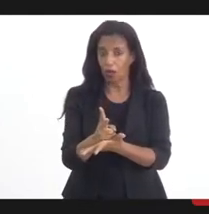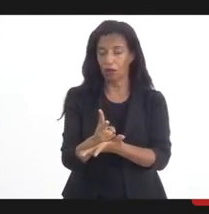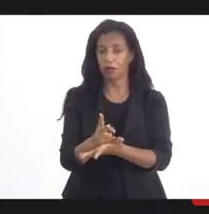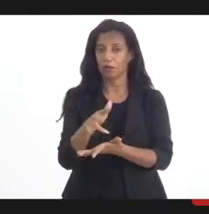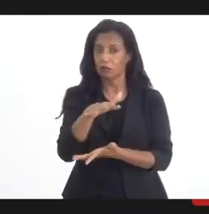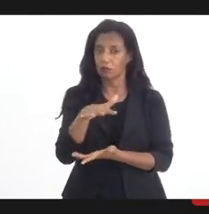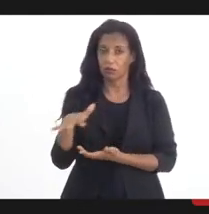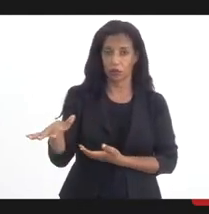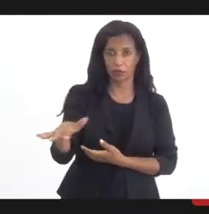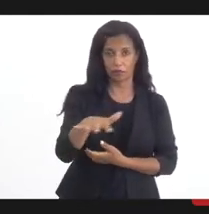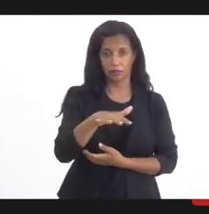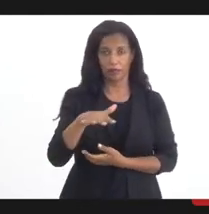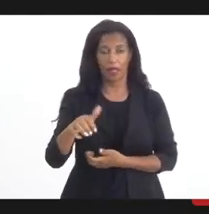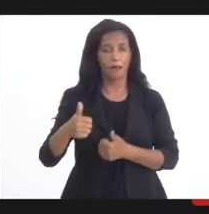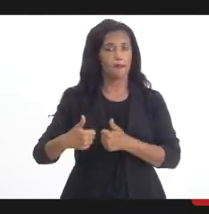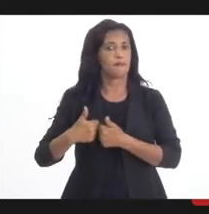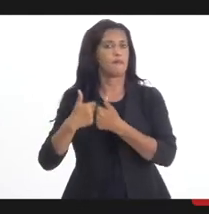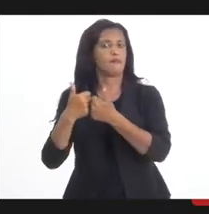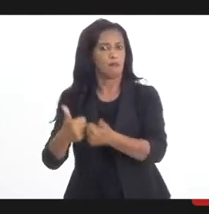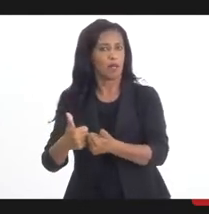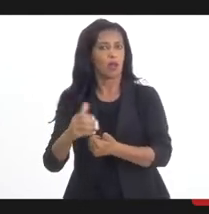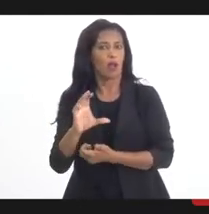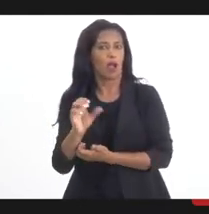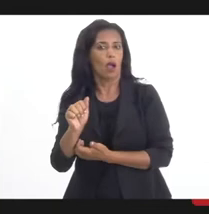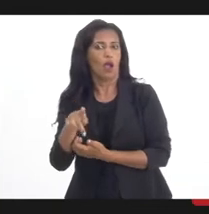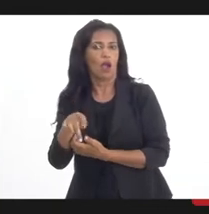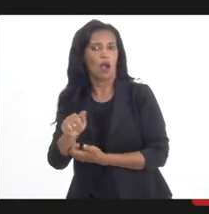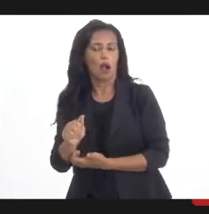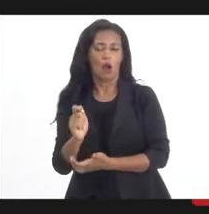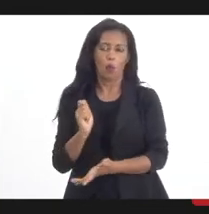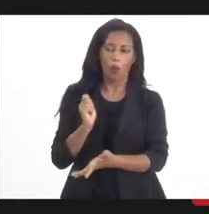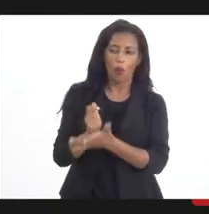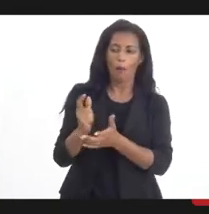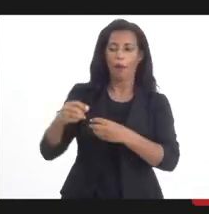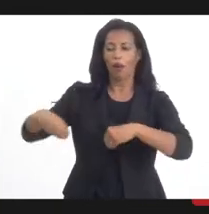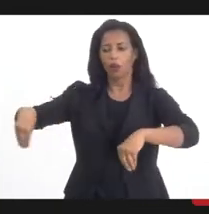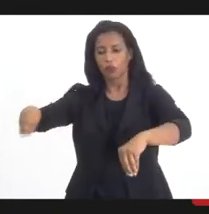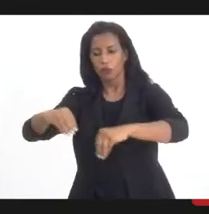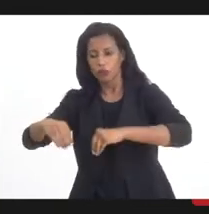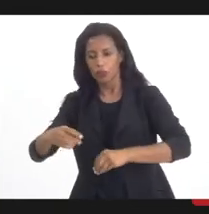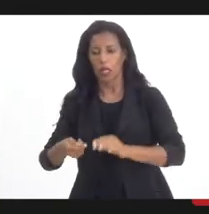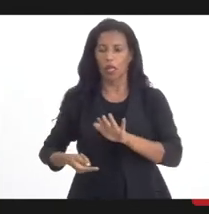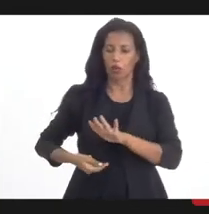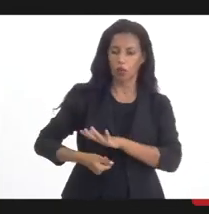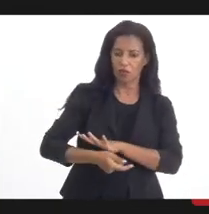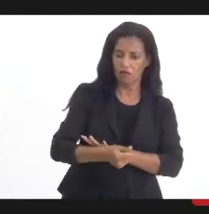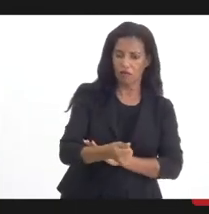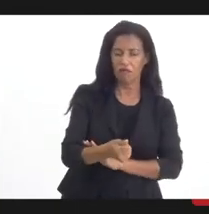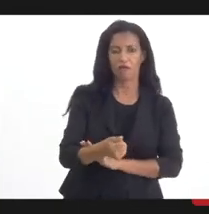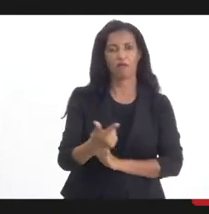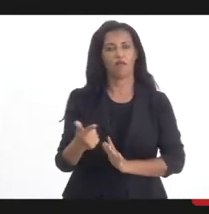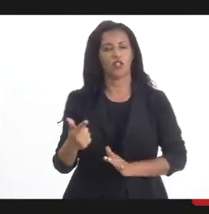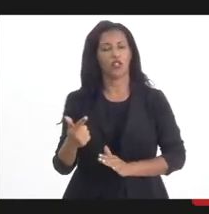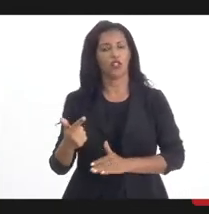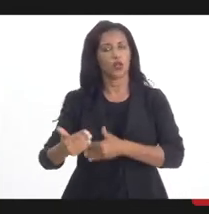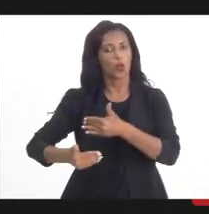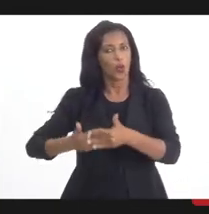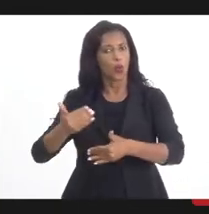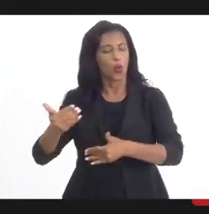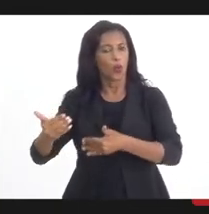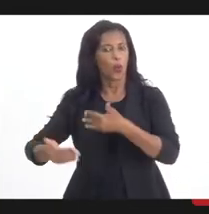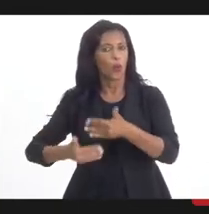Oeste, né? Melhorar o campus, comprar um terreno, investir na Zona Oeste, investir no processo de